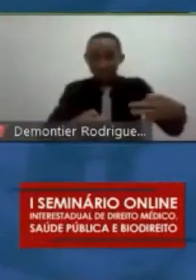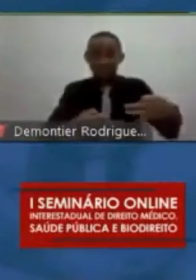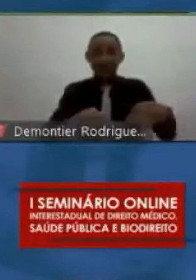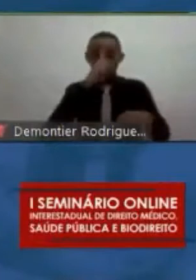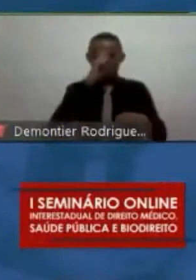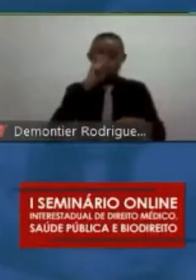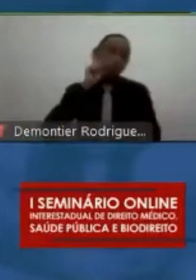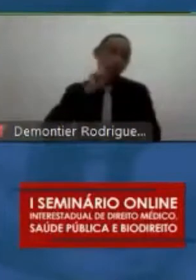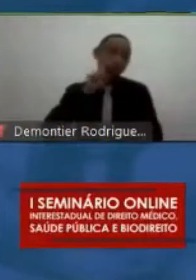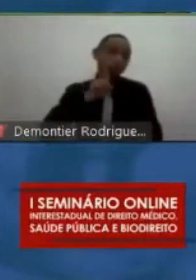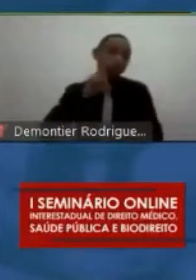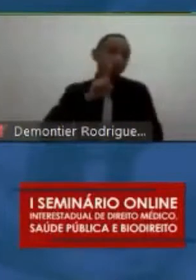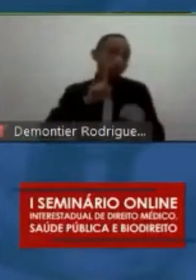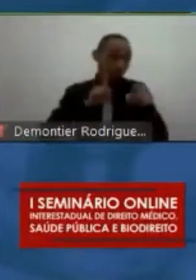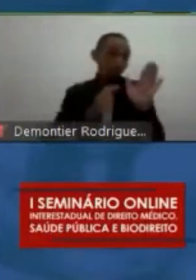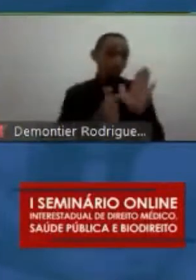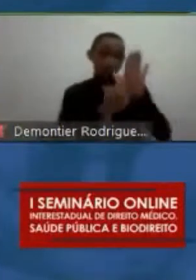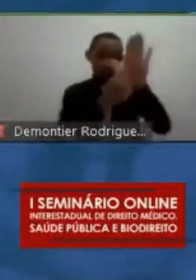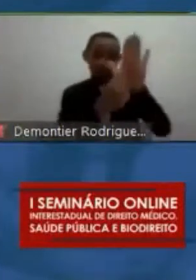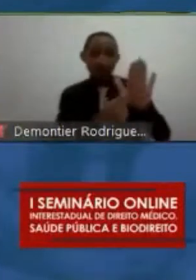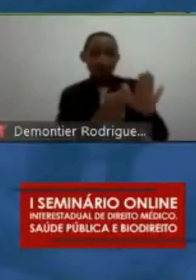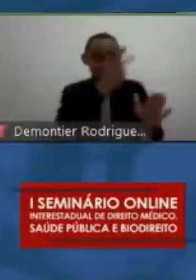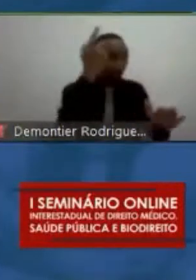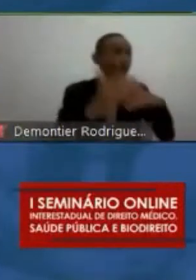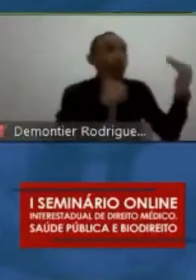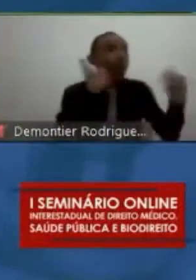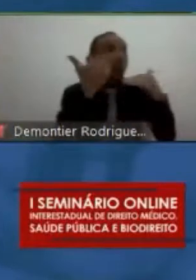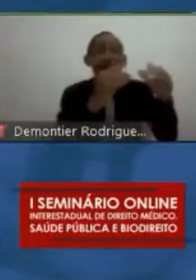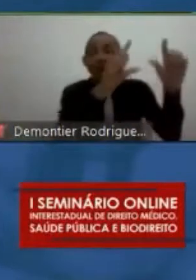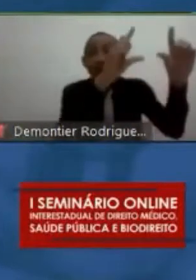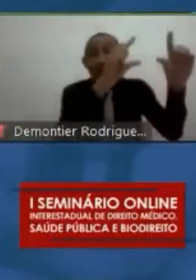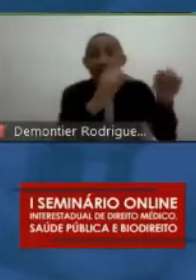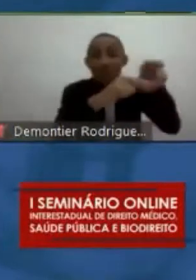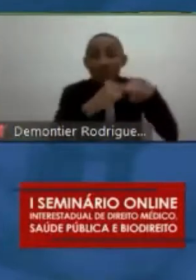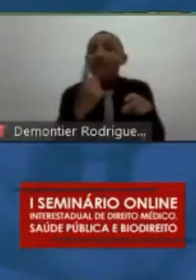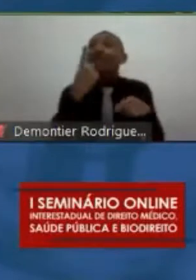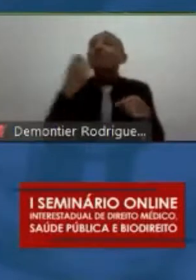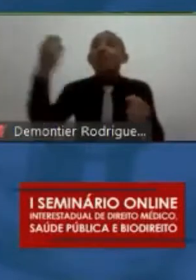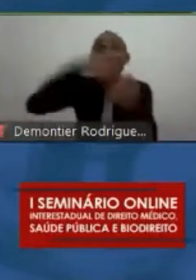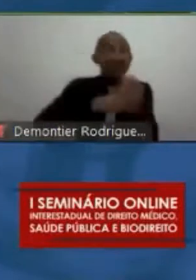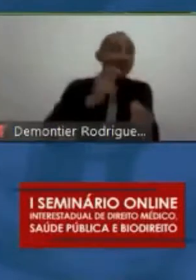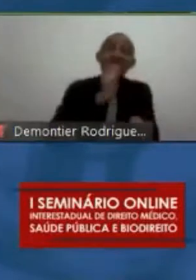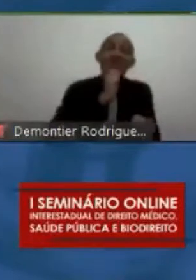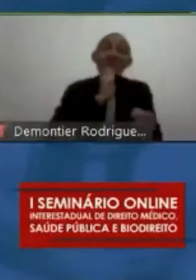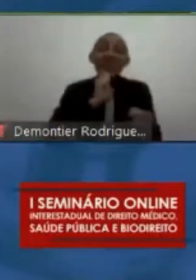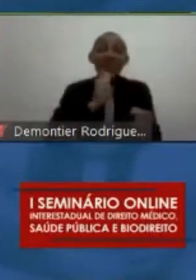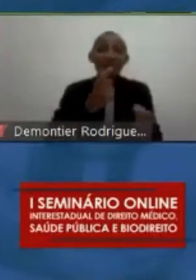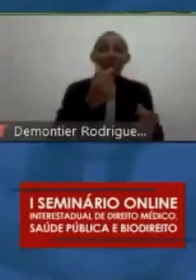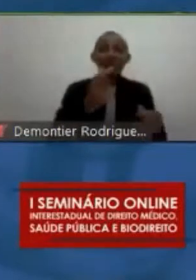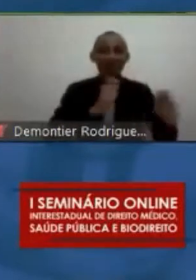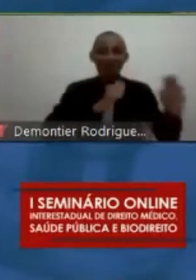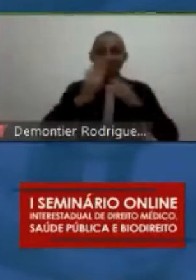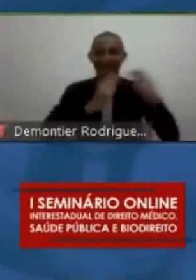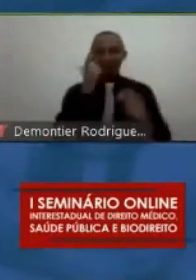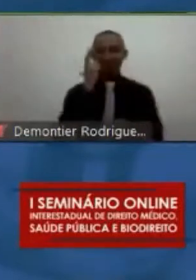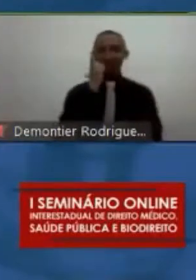muito conhecido, eles tiveram redução de mortalidade, redução de readmissão em 30 dias e gastaram menos.